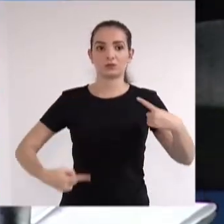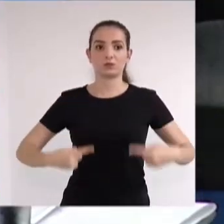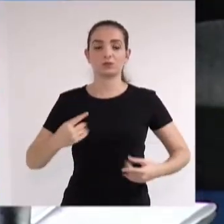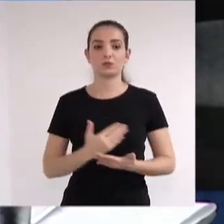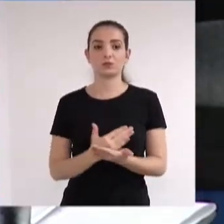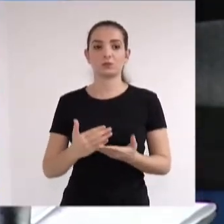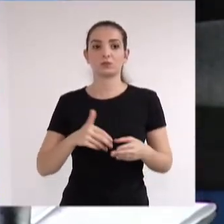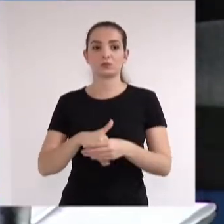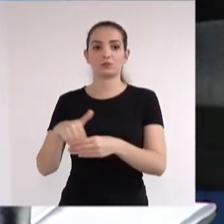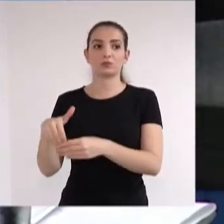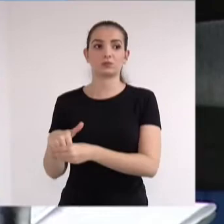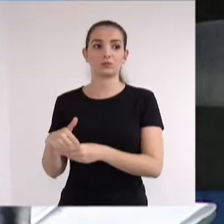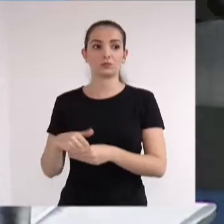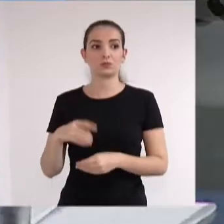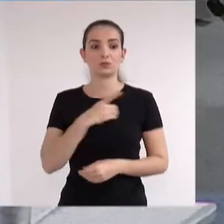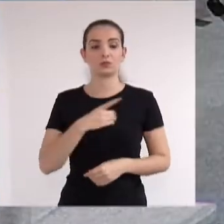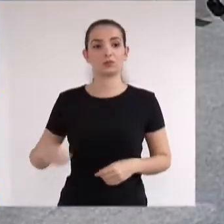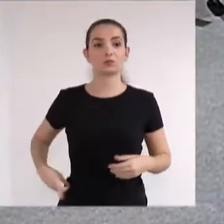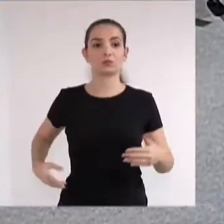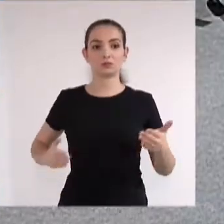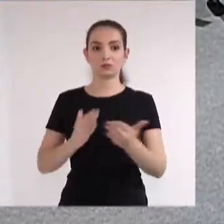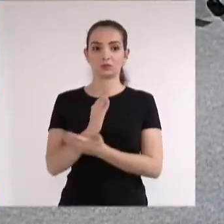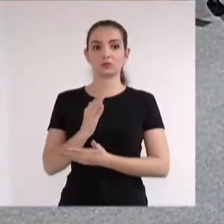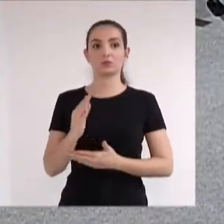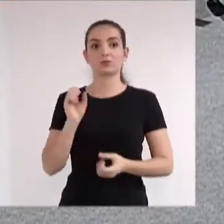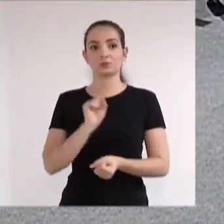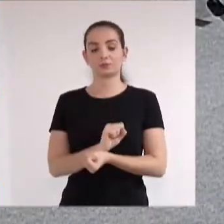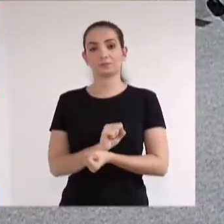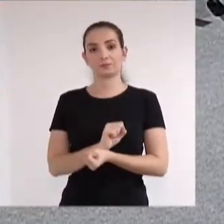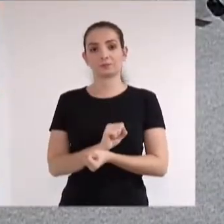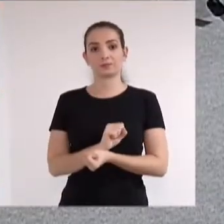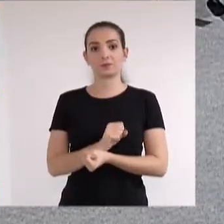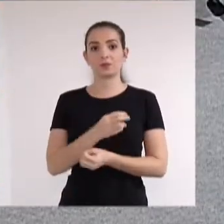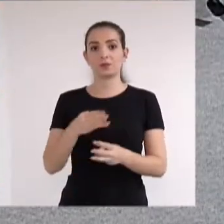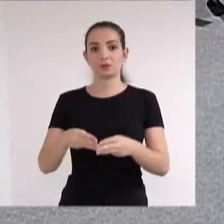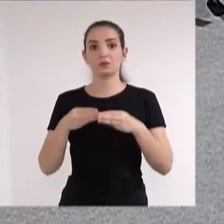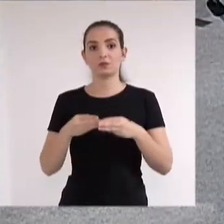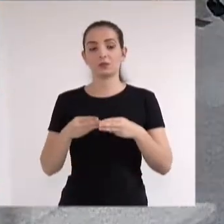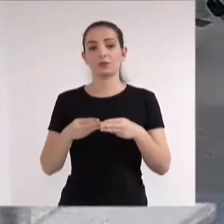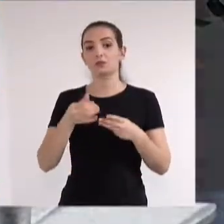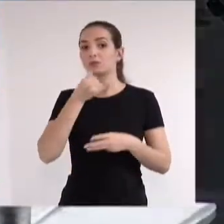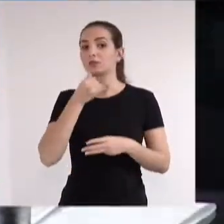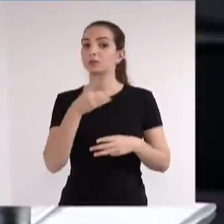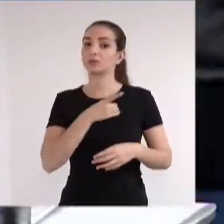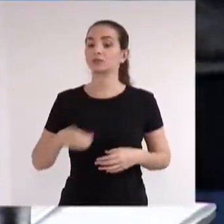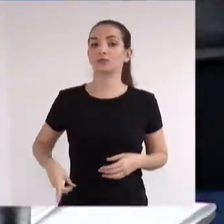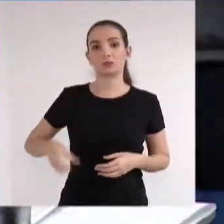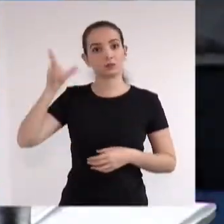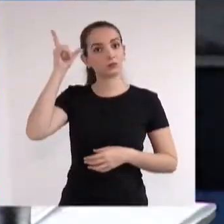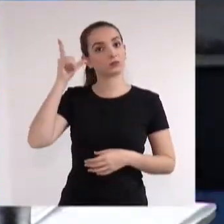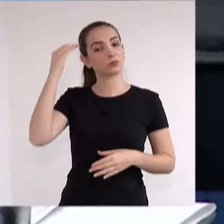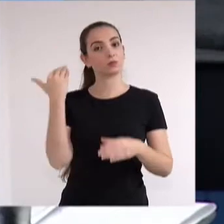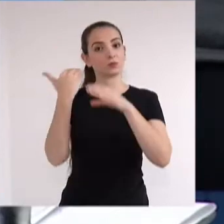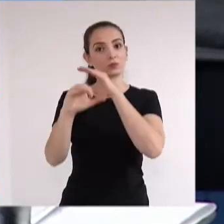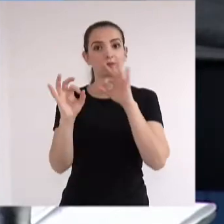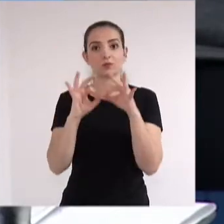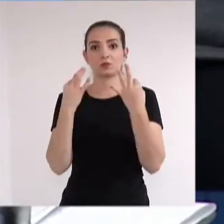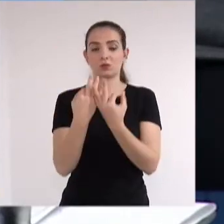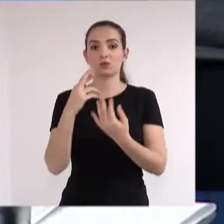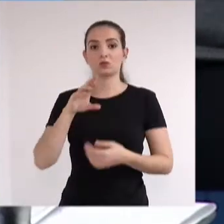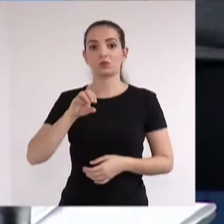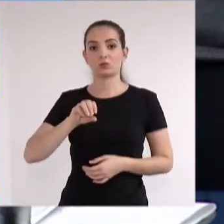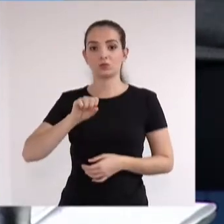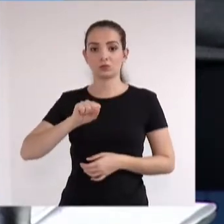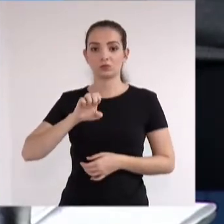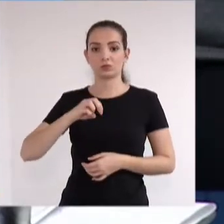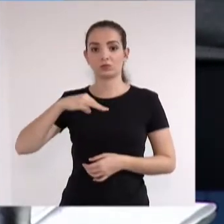discussão, em votação. Os deputados que aprovam permaneçam como se encontram. Moção de pesar de autoria do deputado Lídio Lopes, endereçada aos familiares de Rosemar da